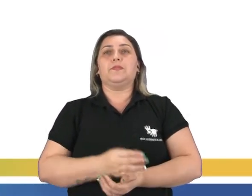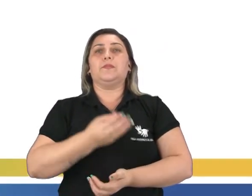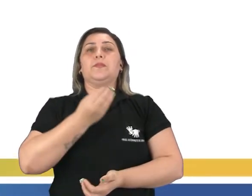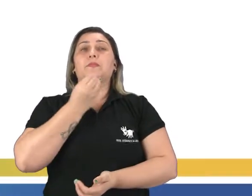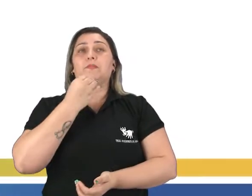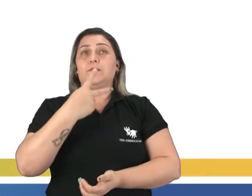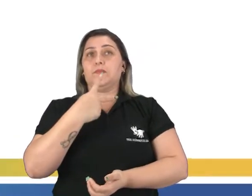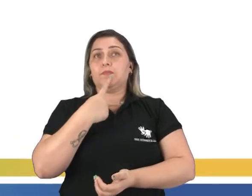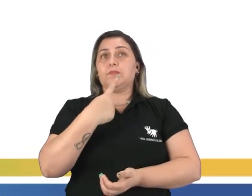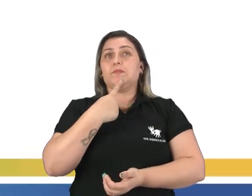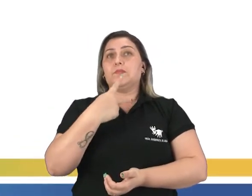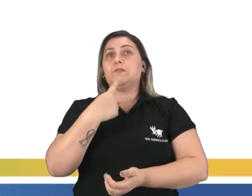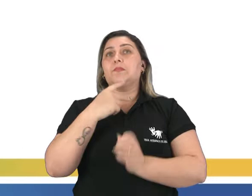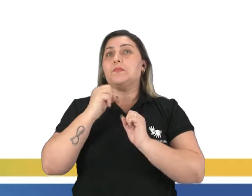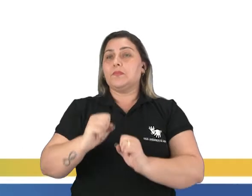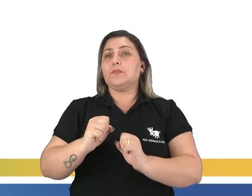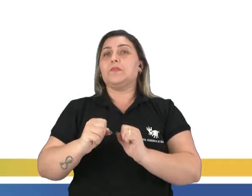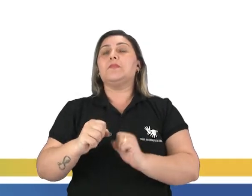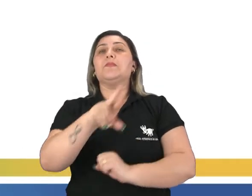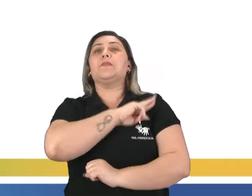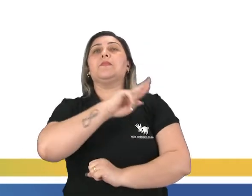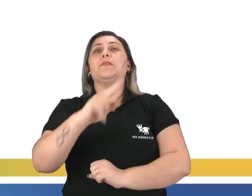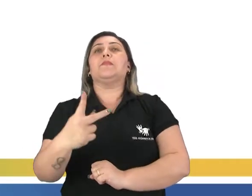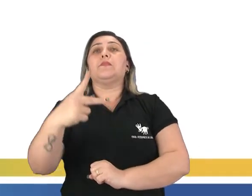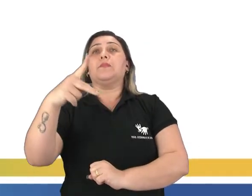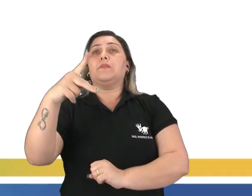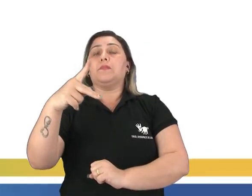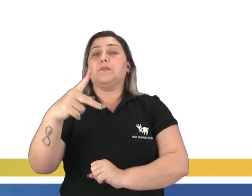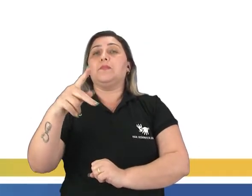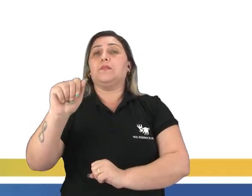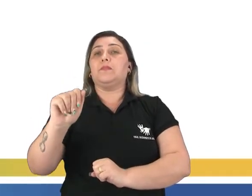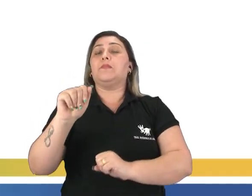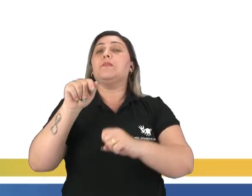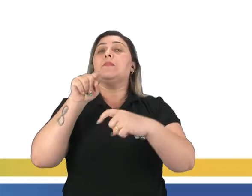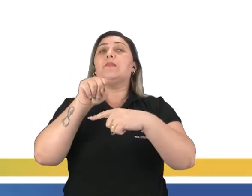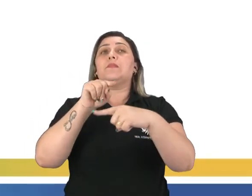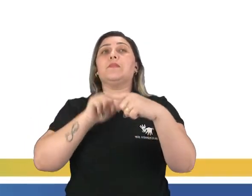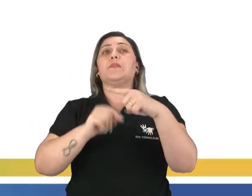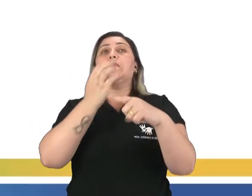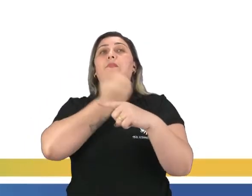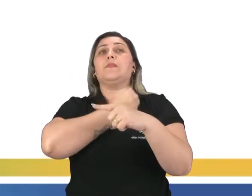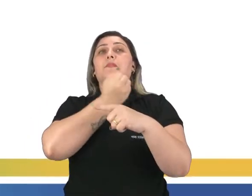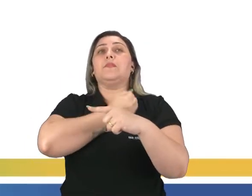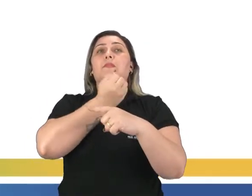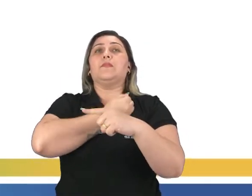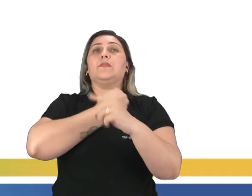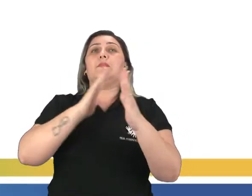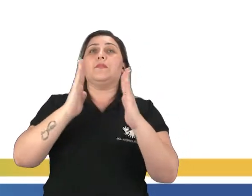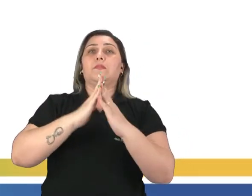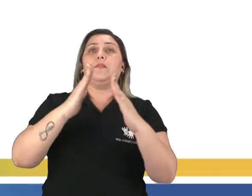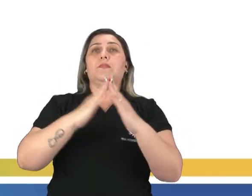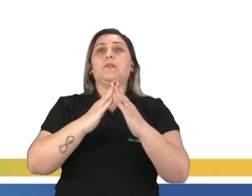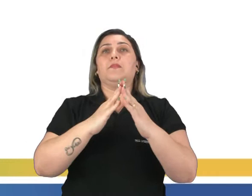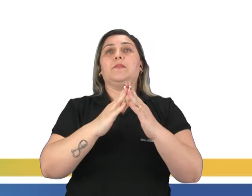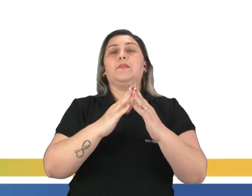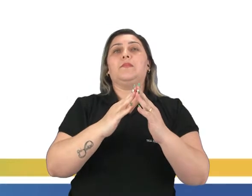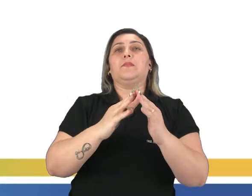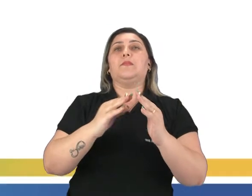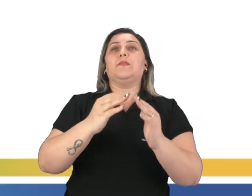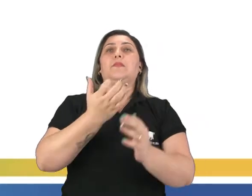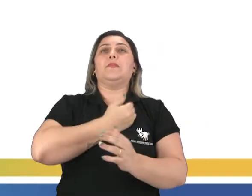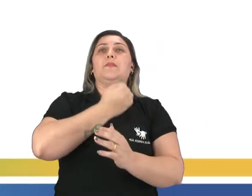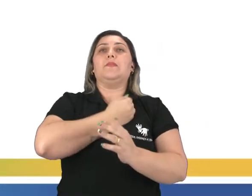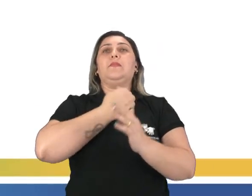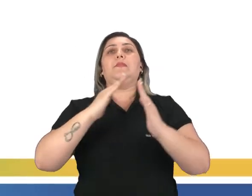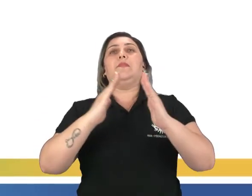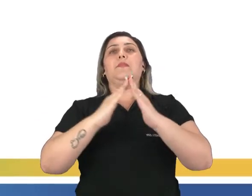determinado evento A, onde podemos representar por P de A, é a divisão entre o número de casos favoráveis e o número de casos